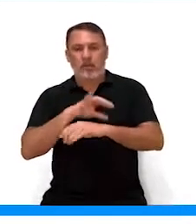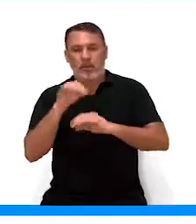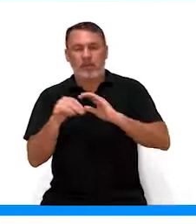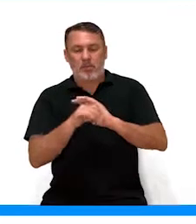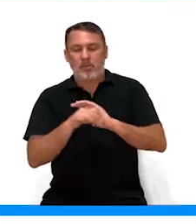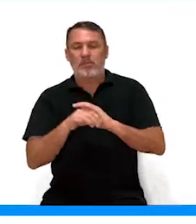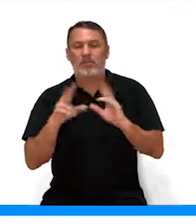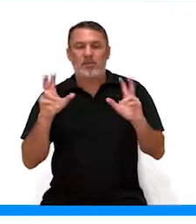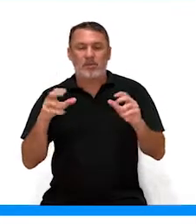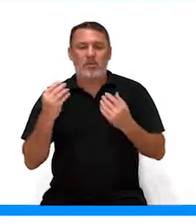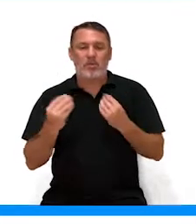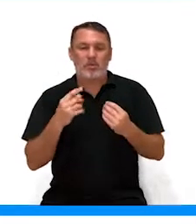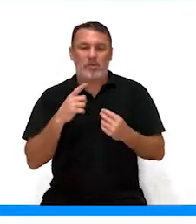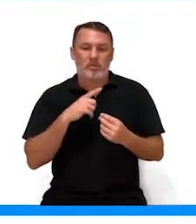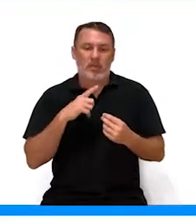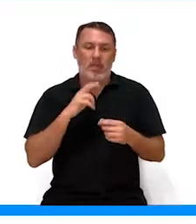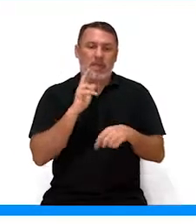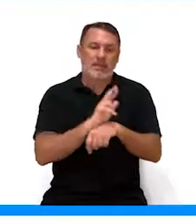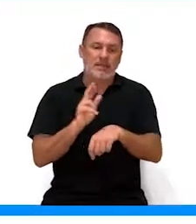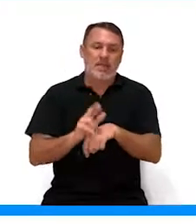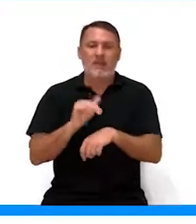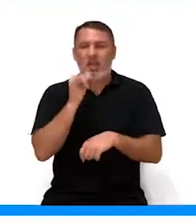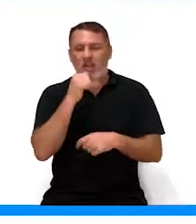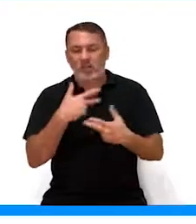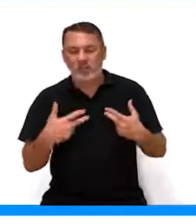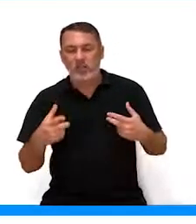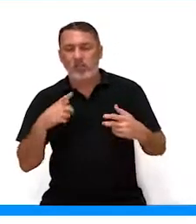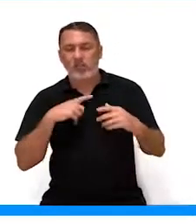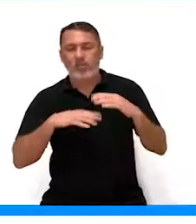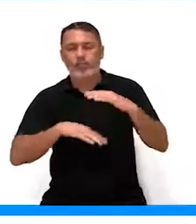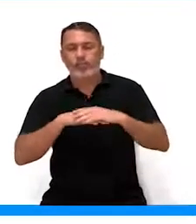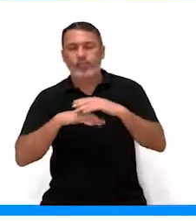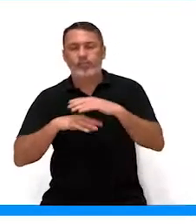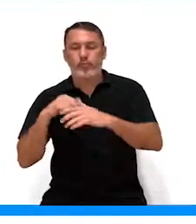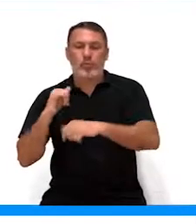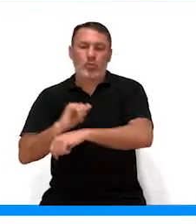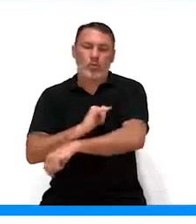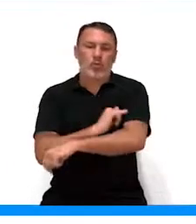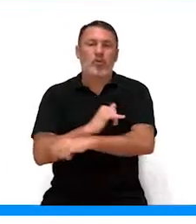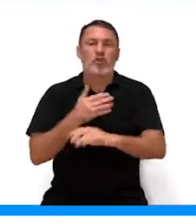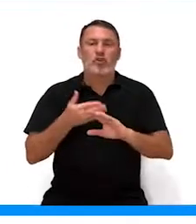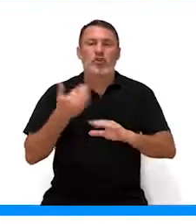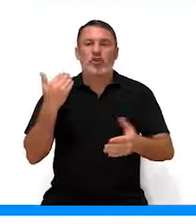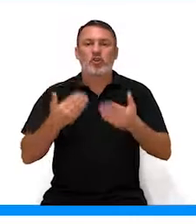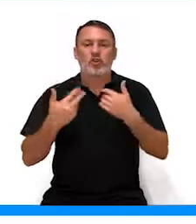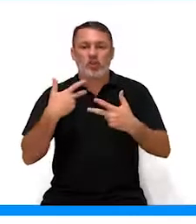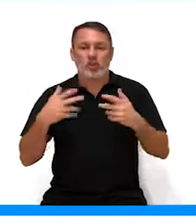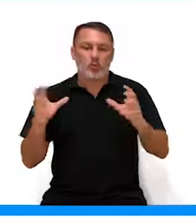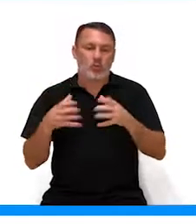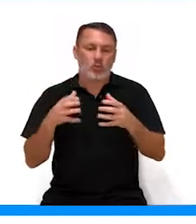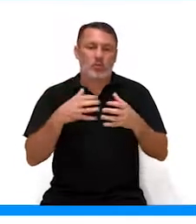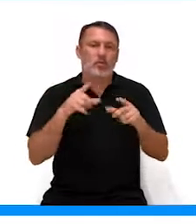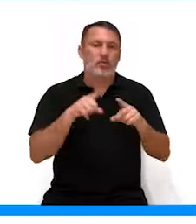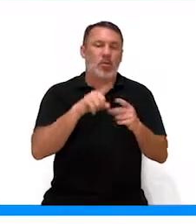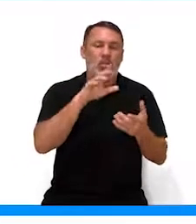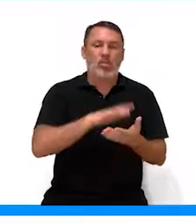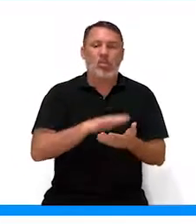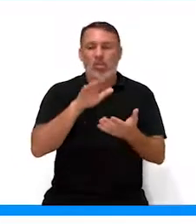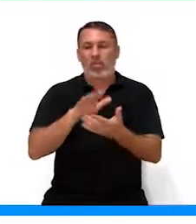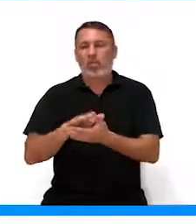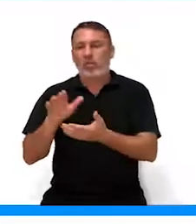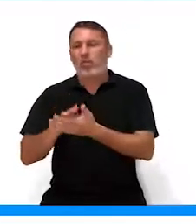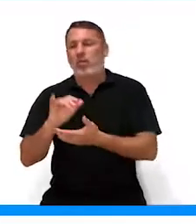Foi o que a gente falou que está abaixo da pele. Funciona como reserva energética, e essa camada de gordura também é isolante